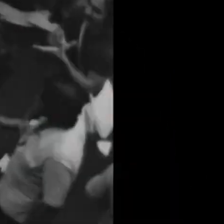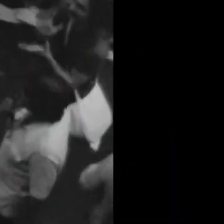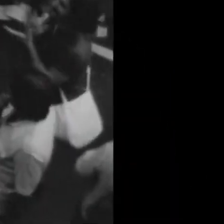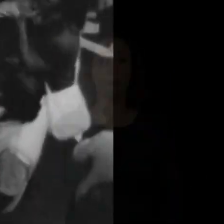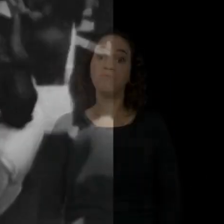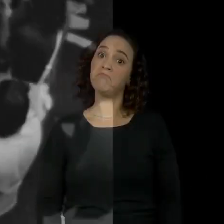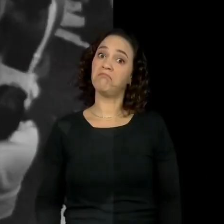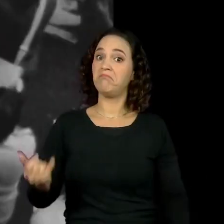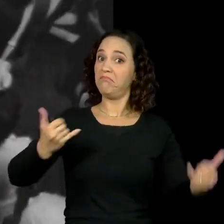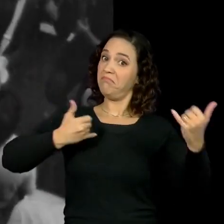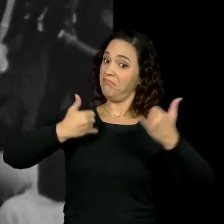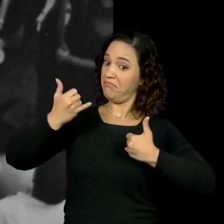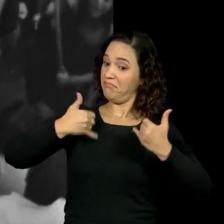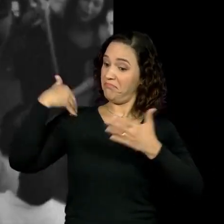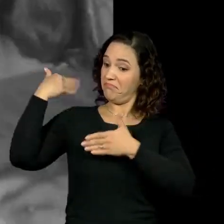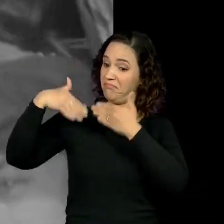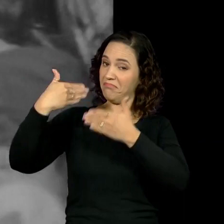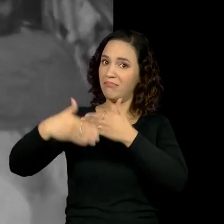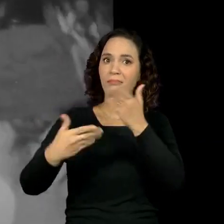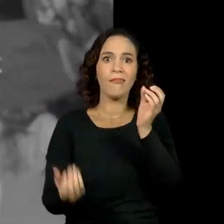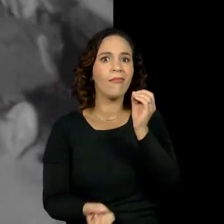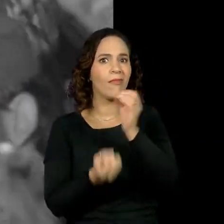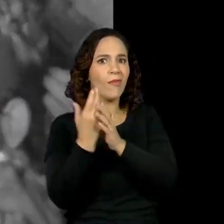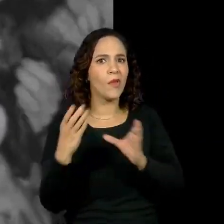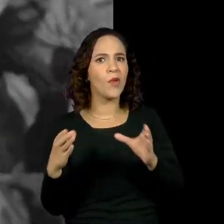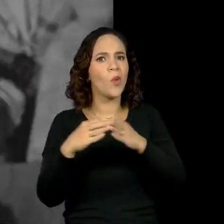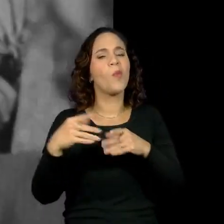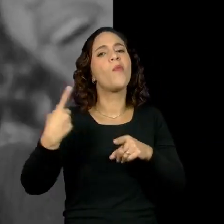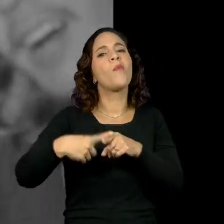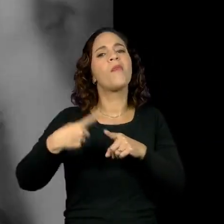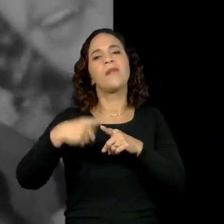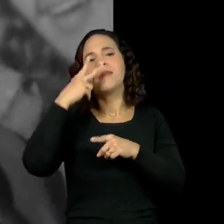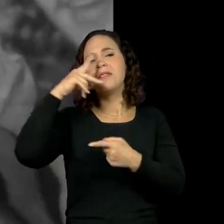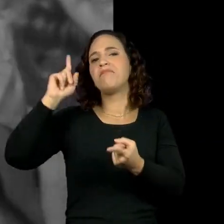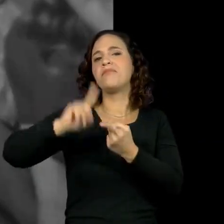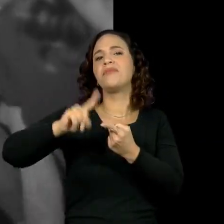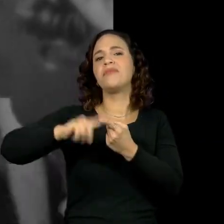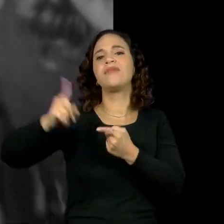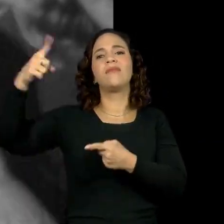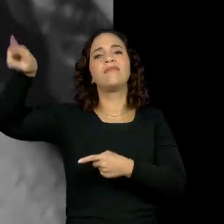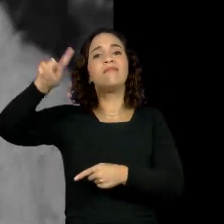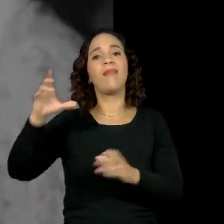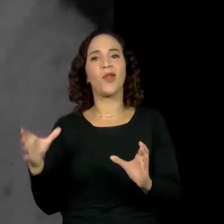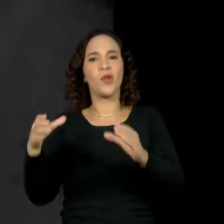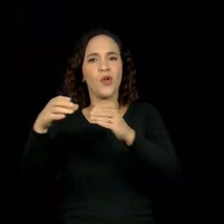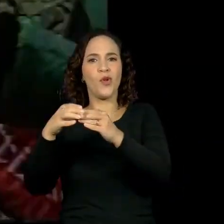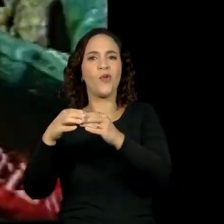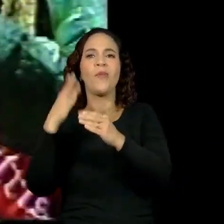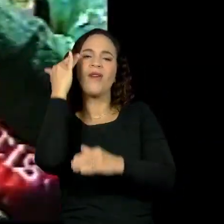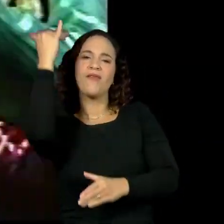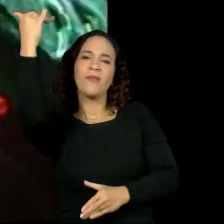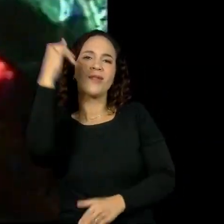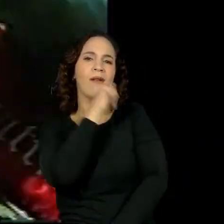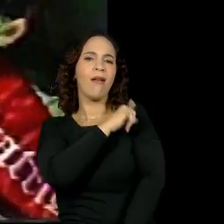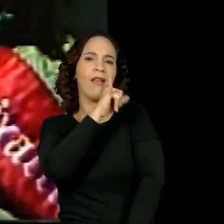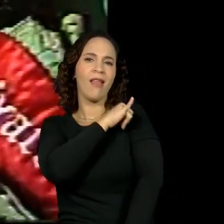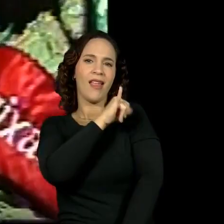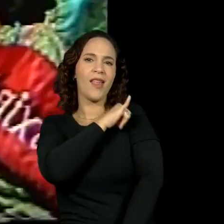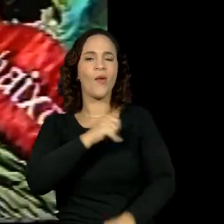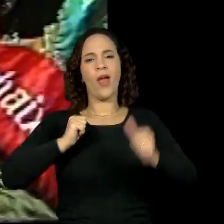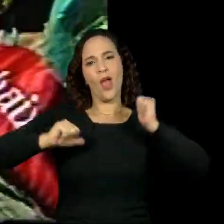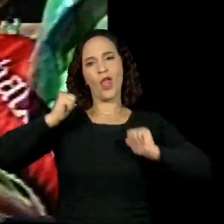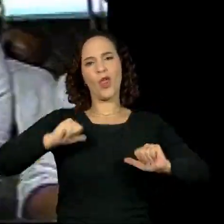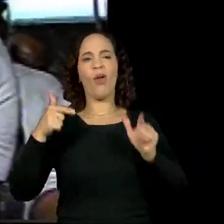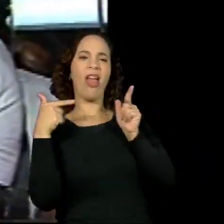Diz a lenda que a ideia da sua criação teria ocorrido em resposta às galhofas endereçadas ao Plínio por atores cariocas